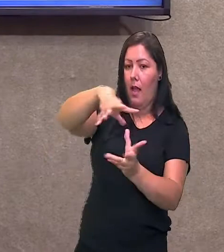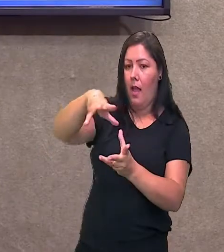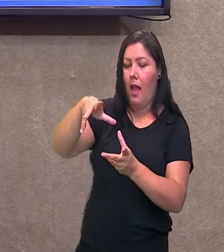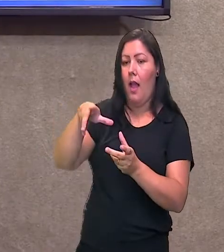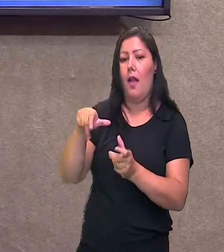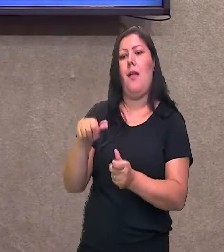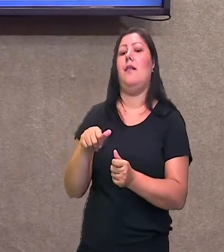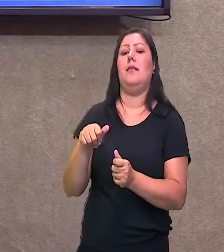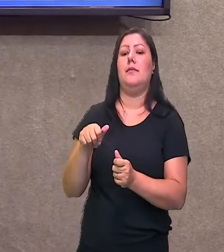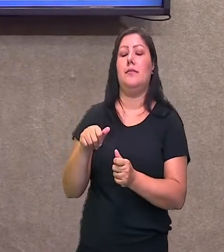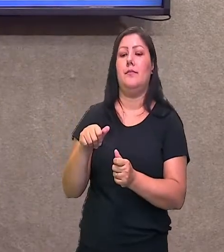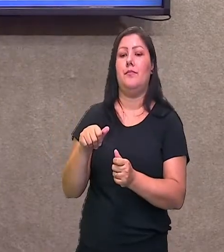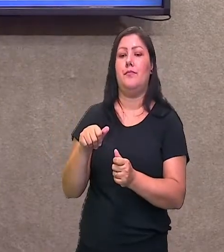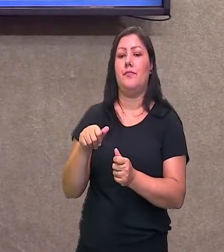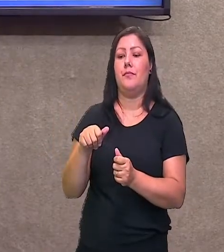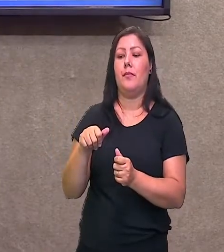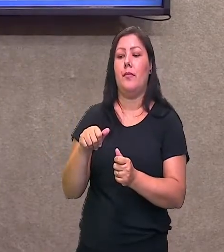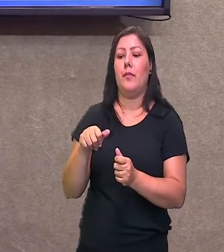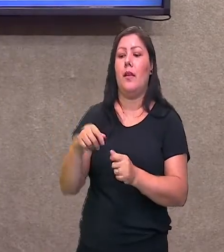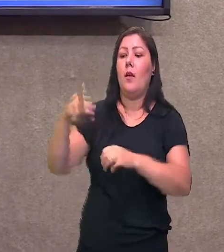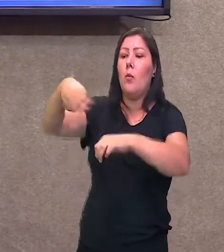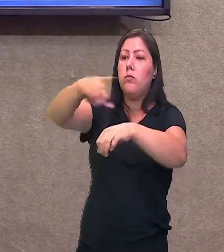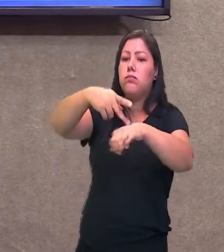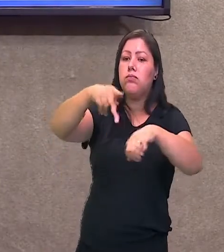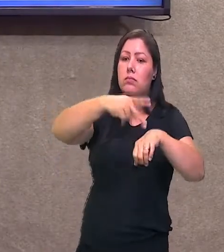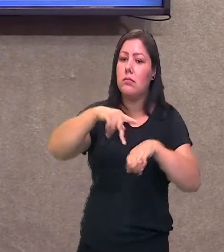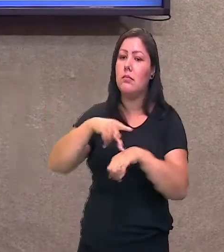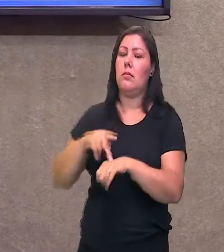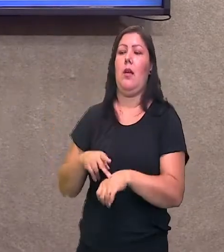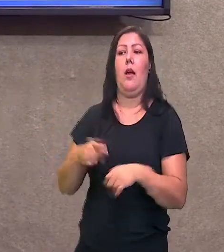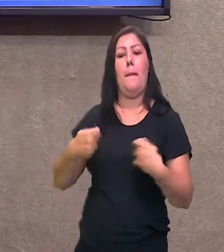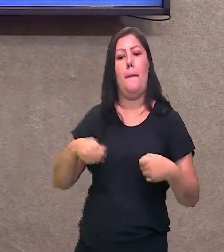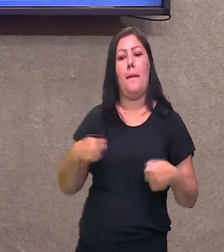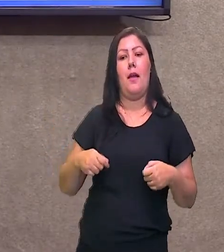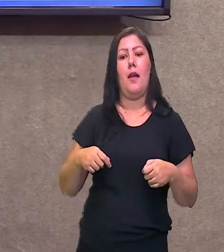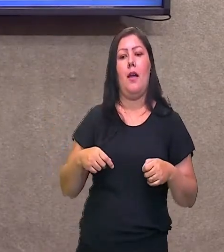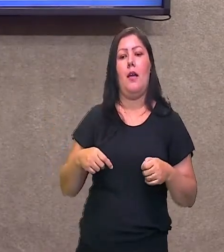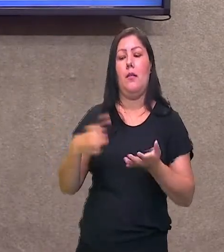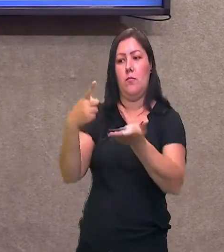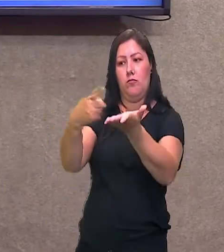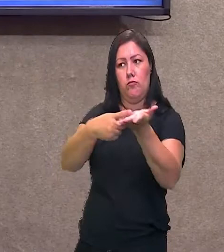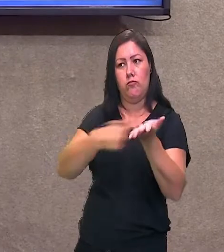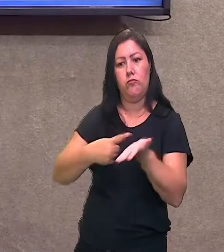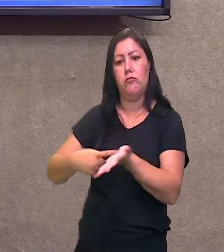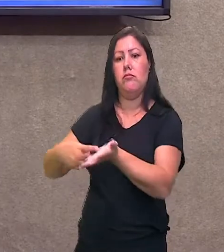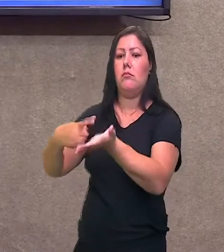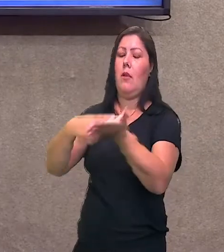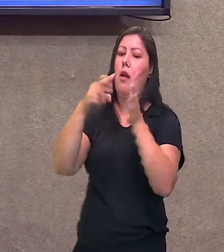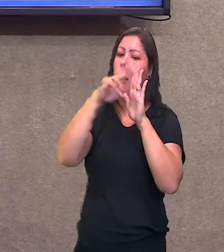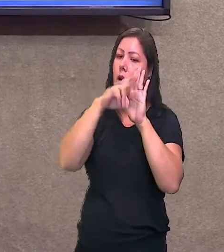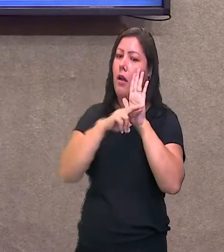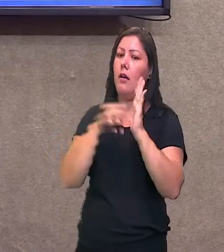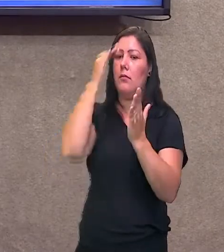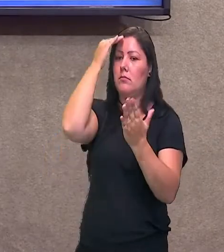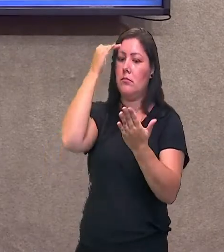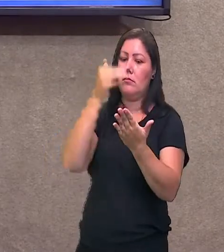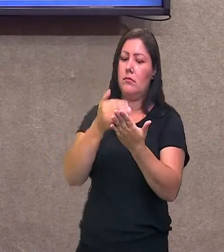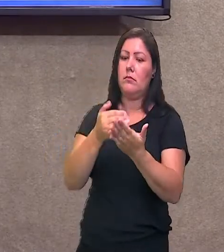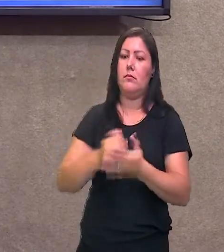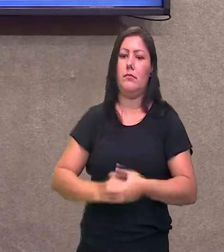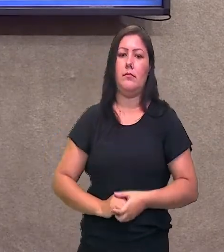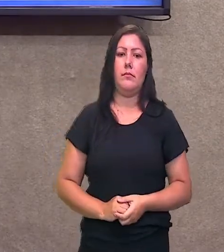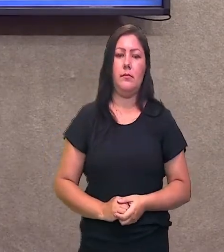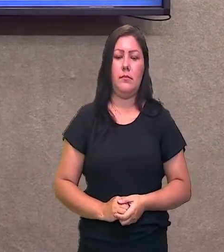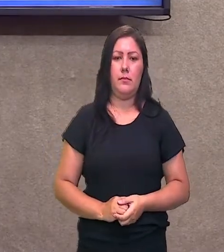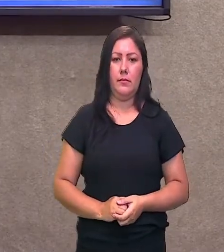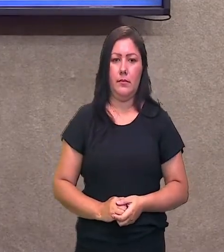macro, eu preciso ter noção que esses acordos são as regras que devem ser